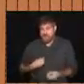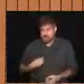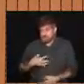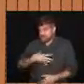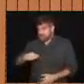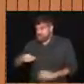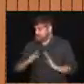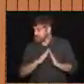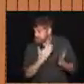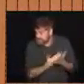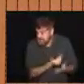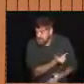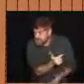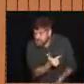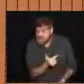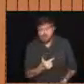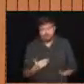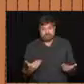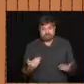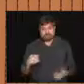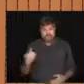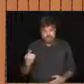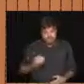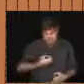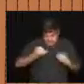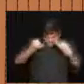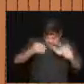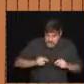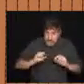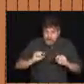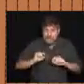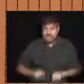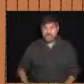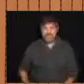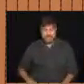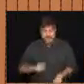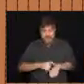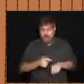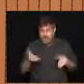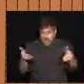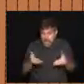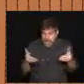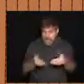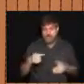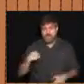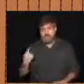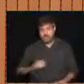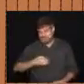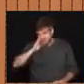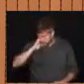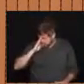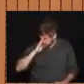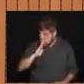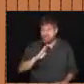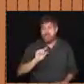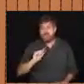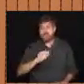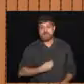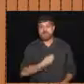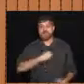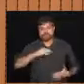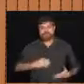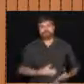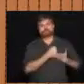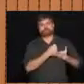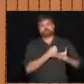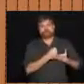é primordial dizer que, nesse caso, nós estamos priorizando a vida.